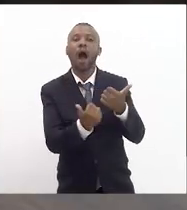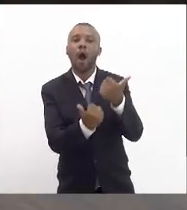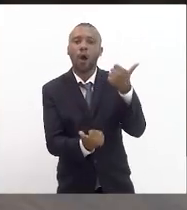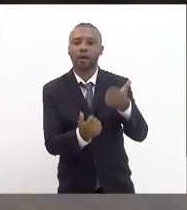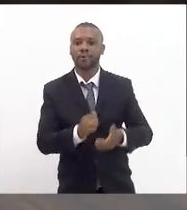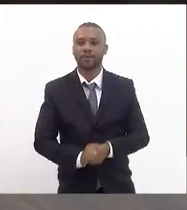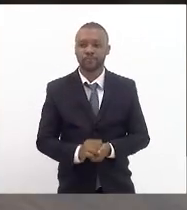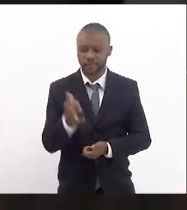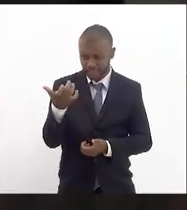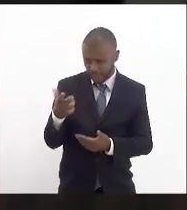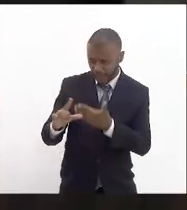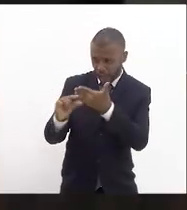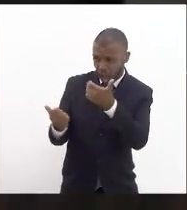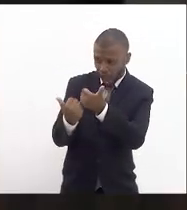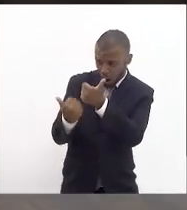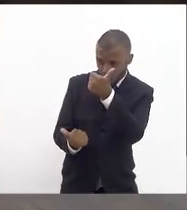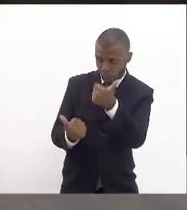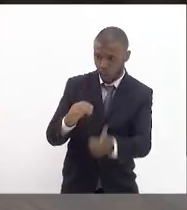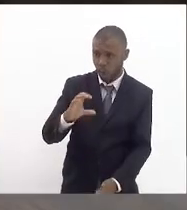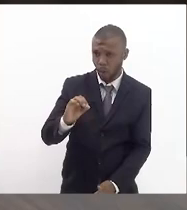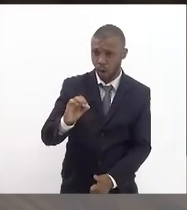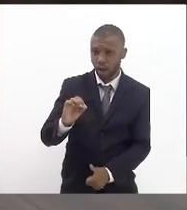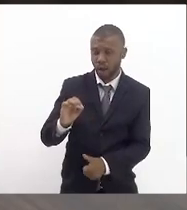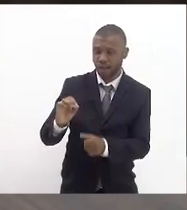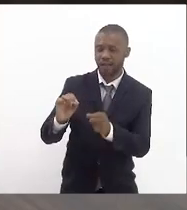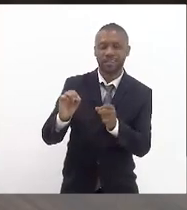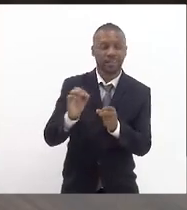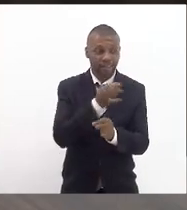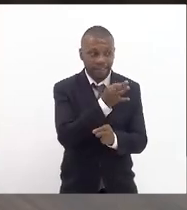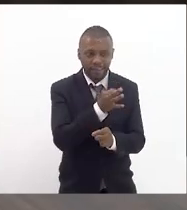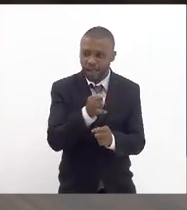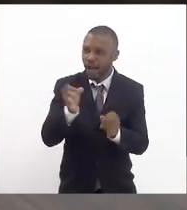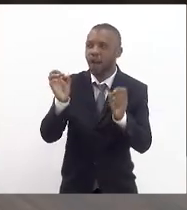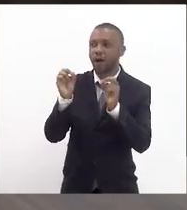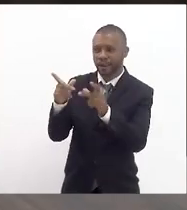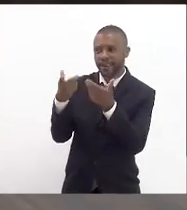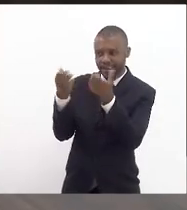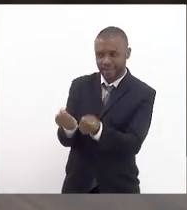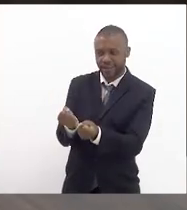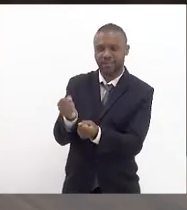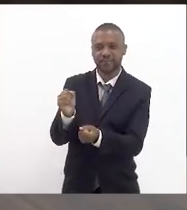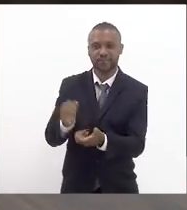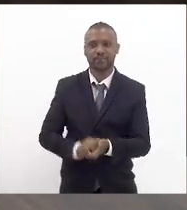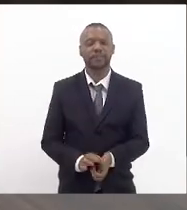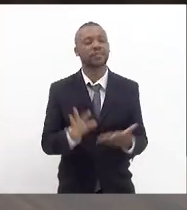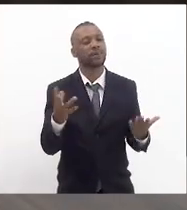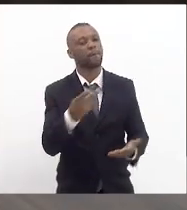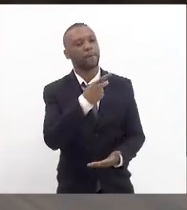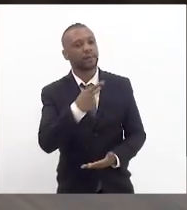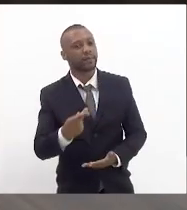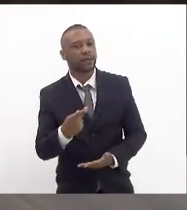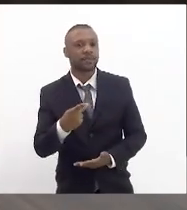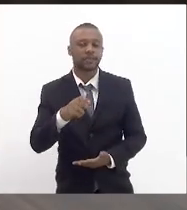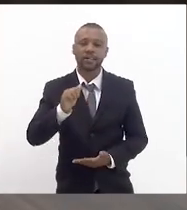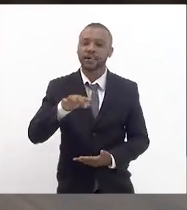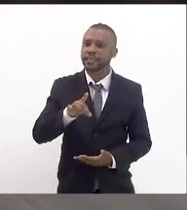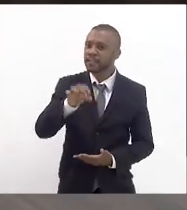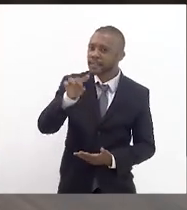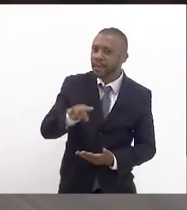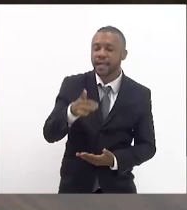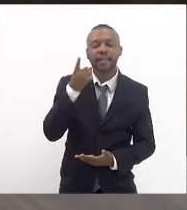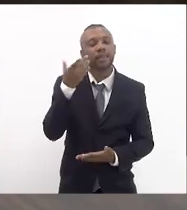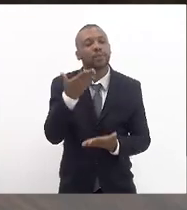Que autoria? Isso. Concedida. Ok. Presidente André Ciliano, deputadas,